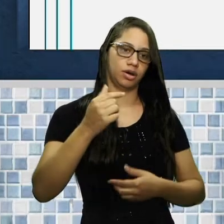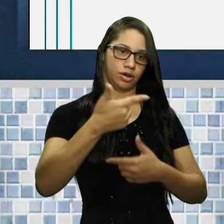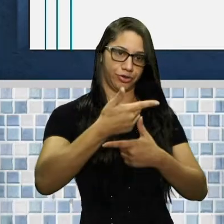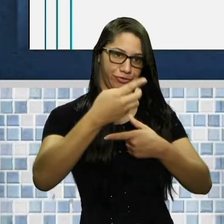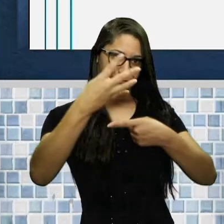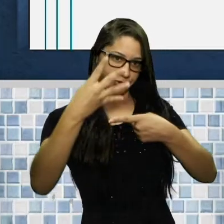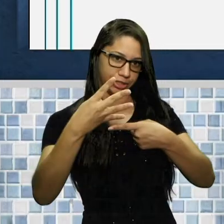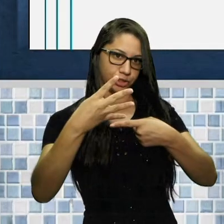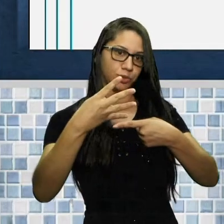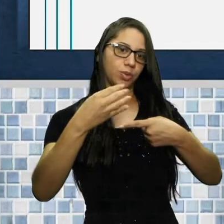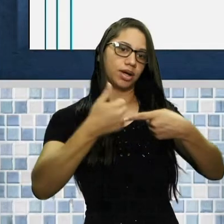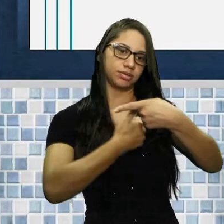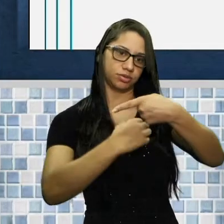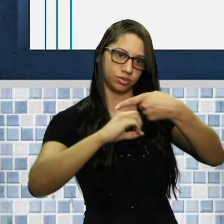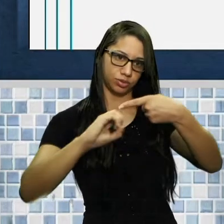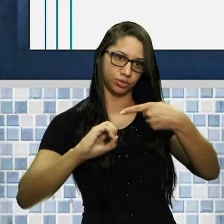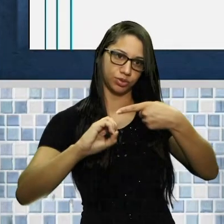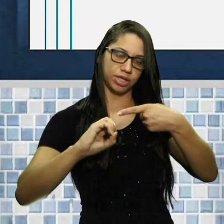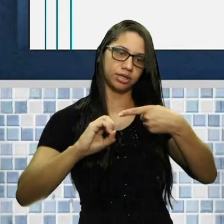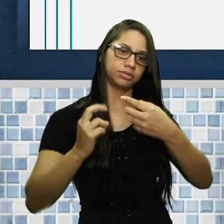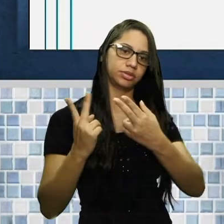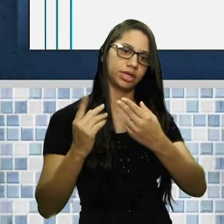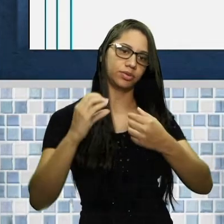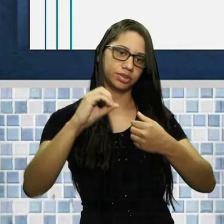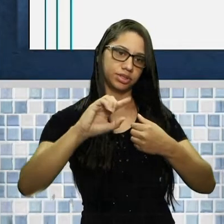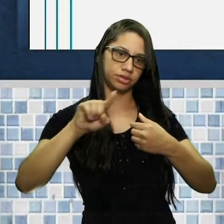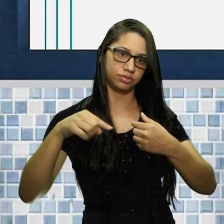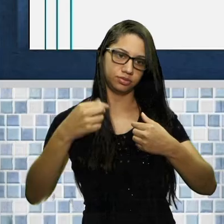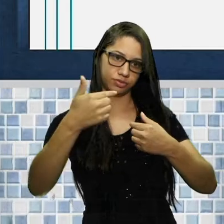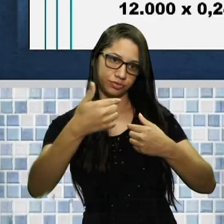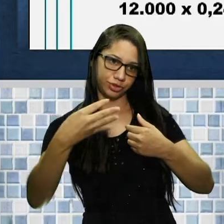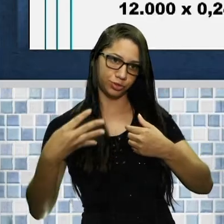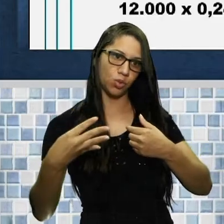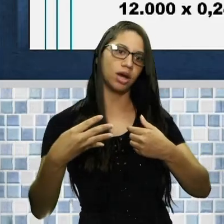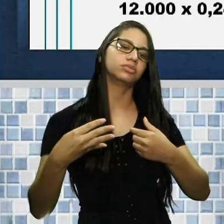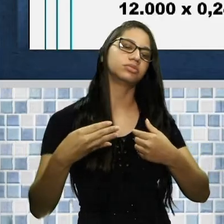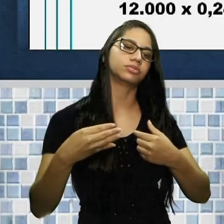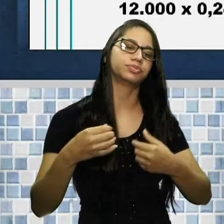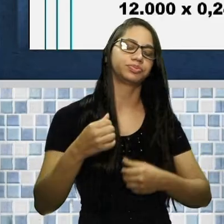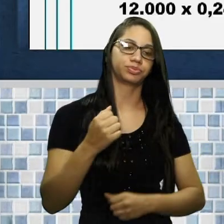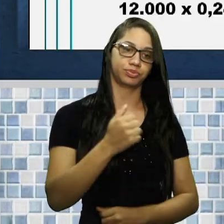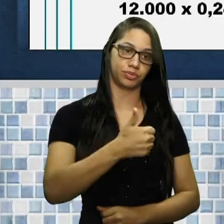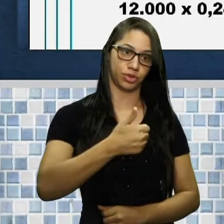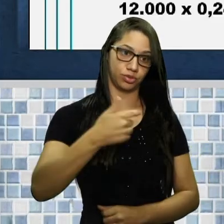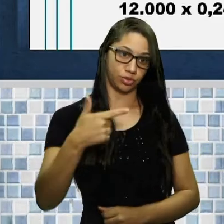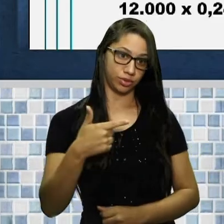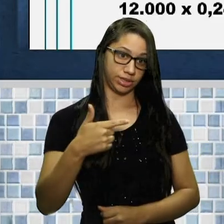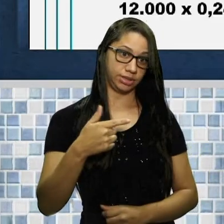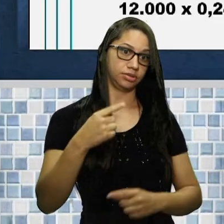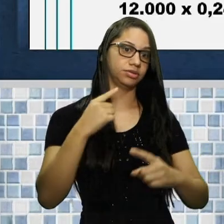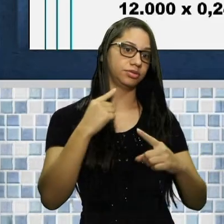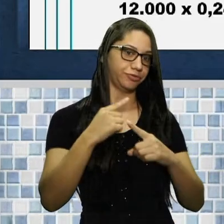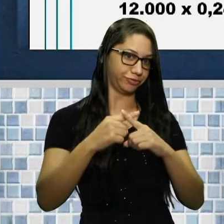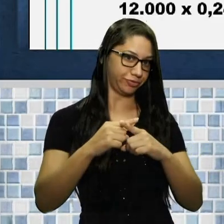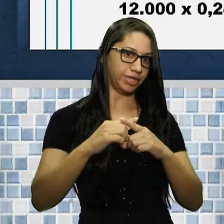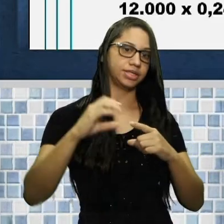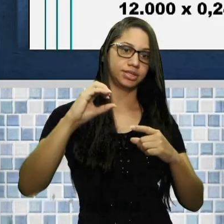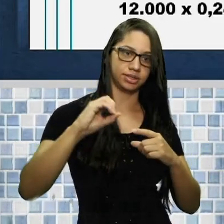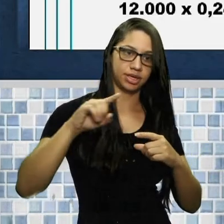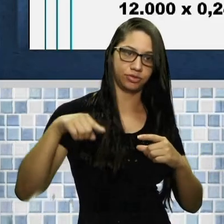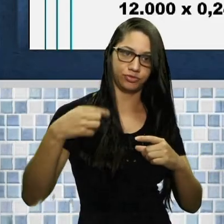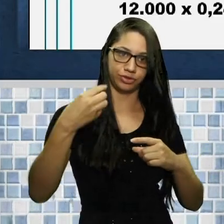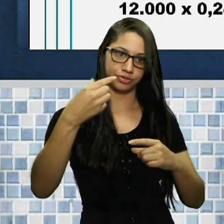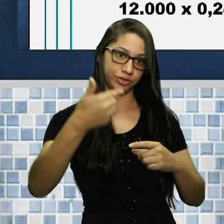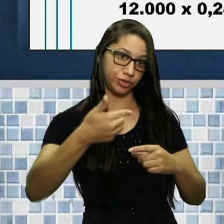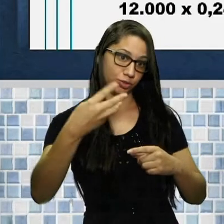igual a 24 sobre 100, que é igual a 0,24. Continuando, nós temos 12 mil eleitores,